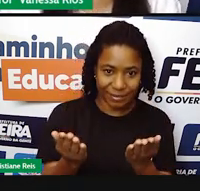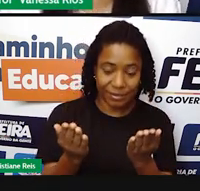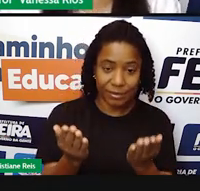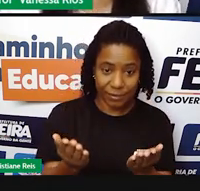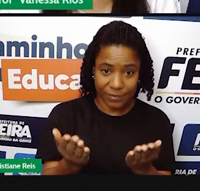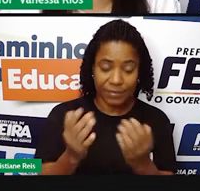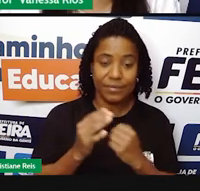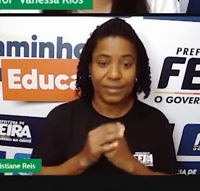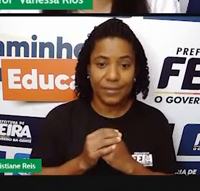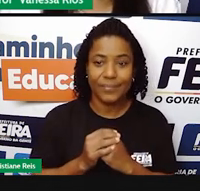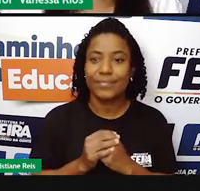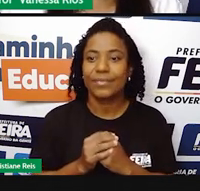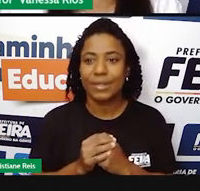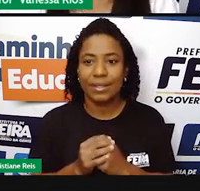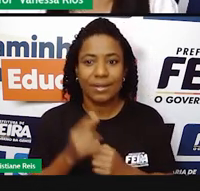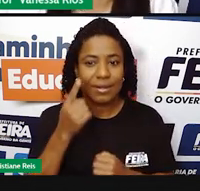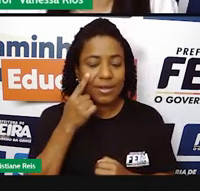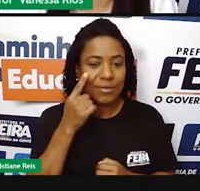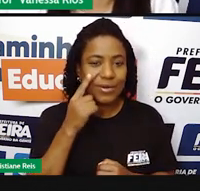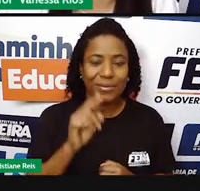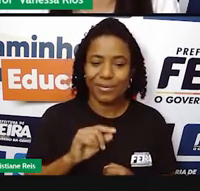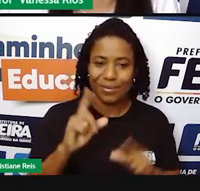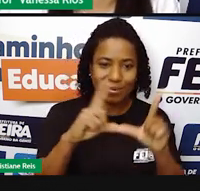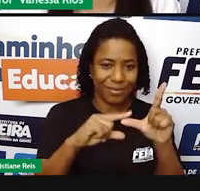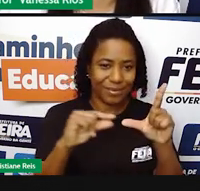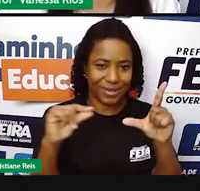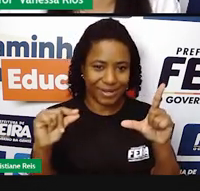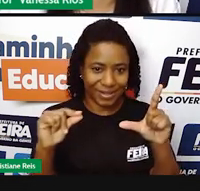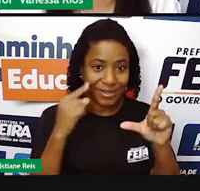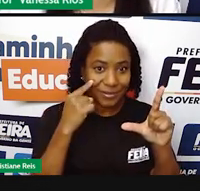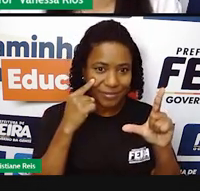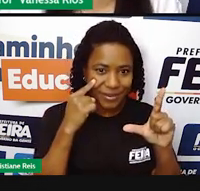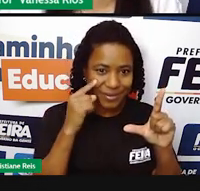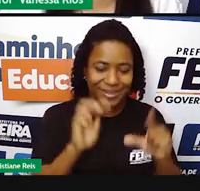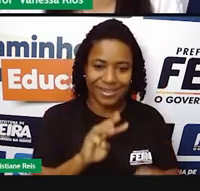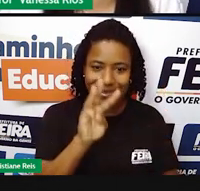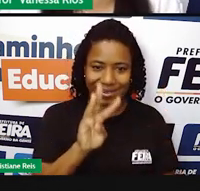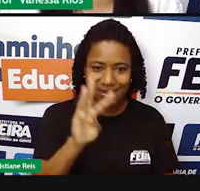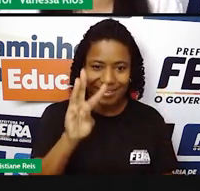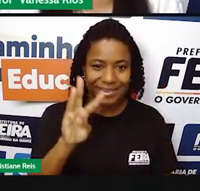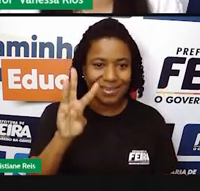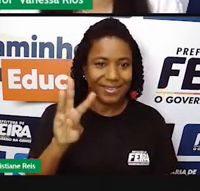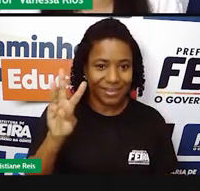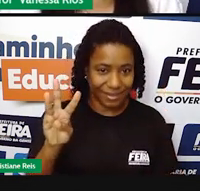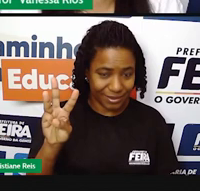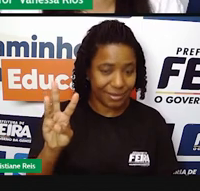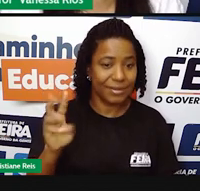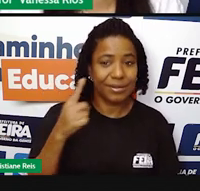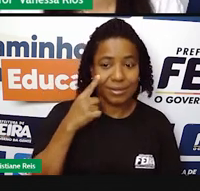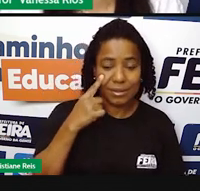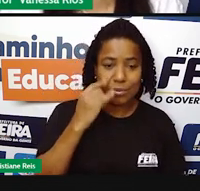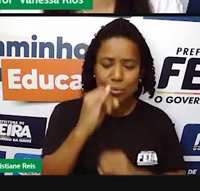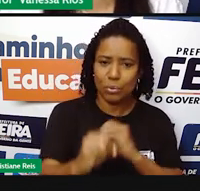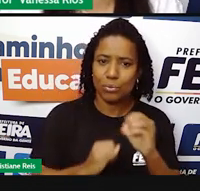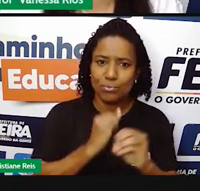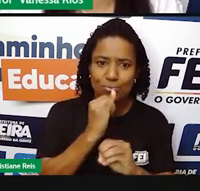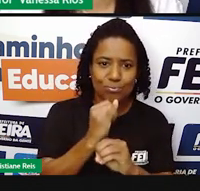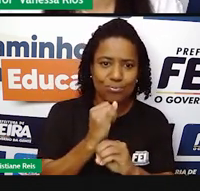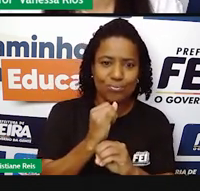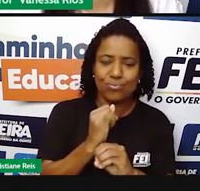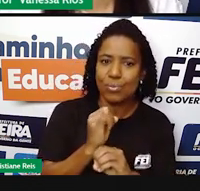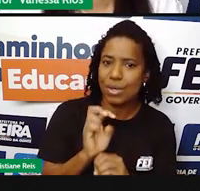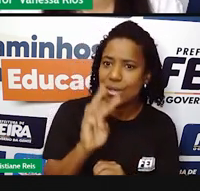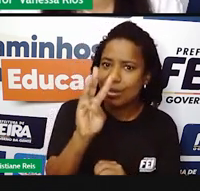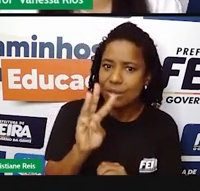A Pro abriu aí através do link que a Pro mostrou no slide anterior, né? E aí a Pro entrou aqui no site, onde